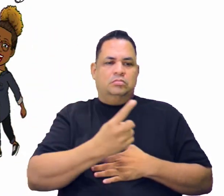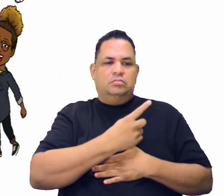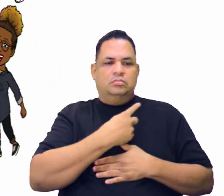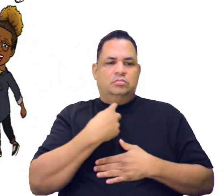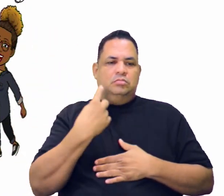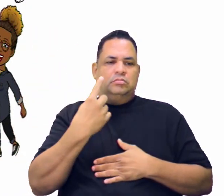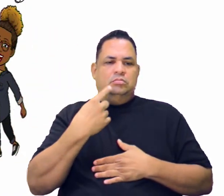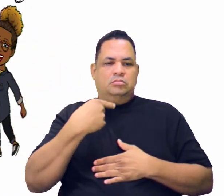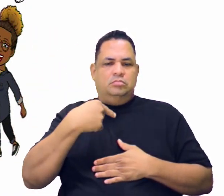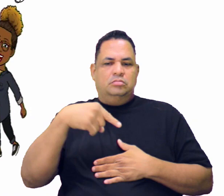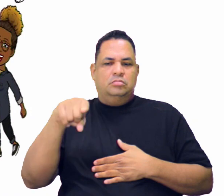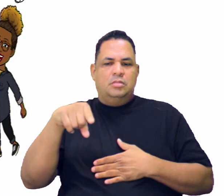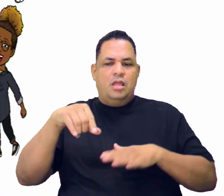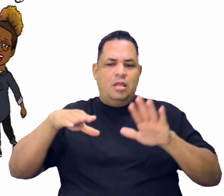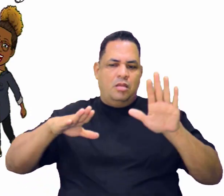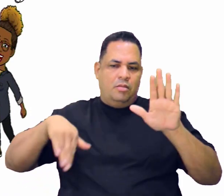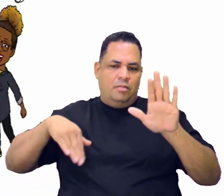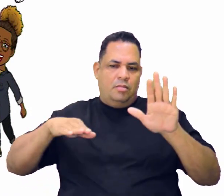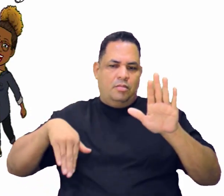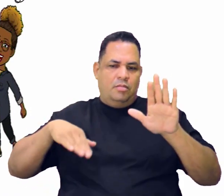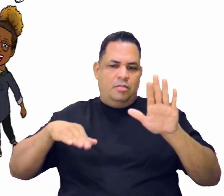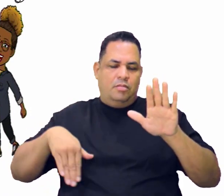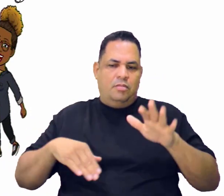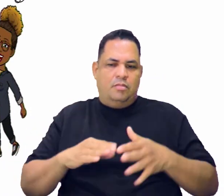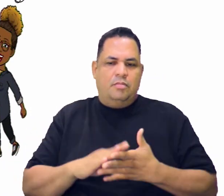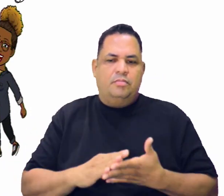nós iremos à praia.